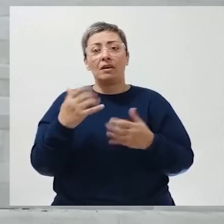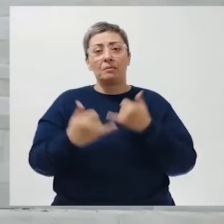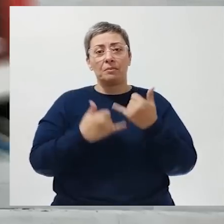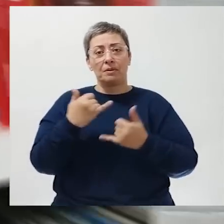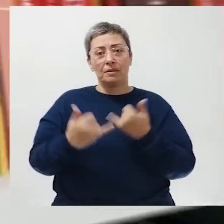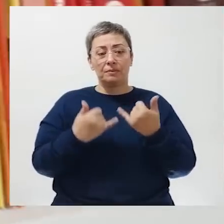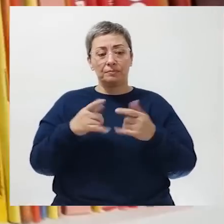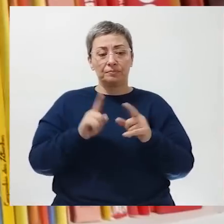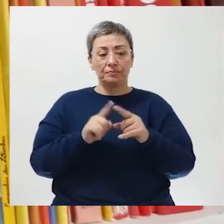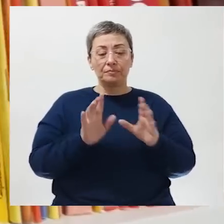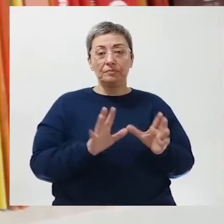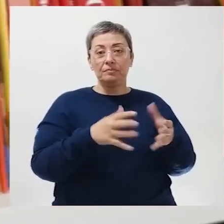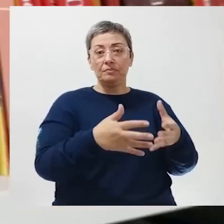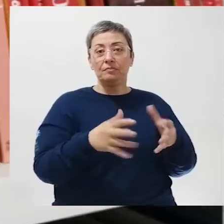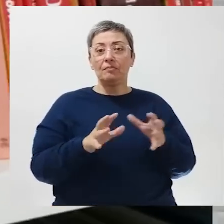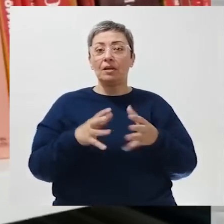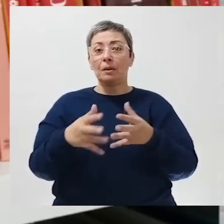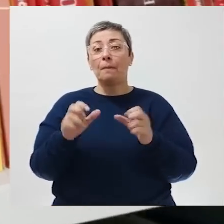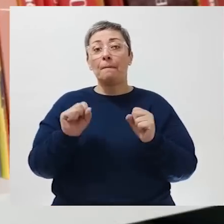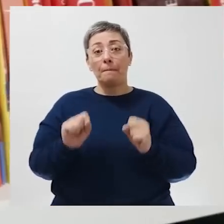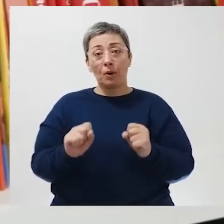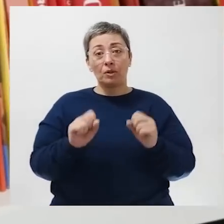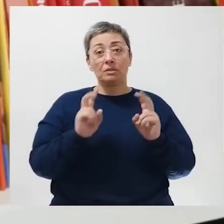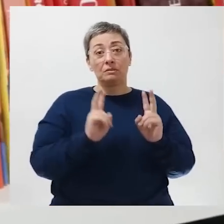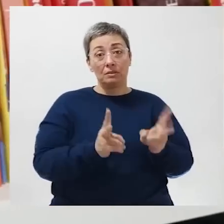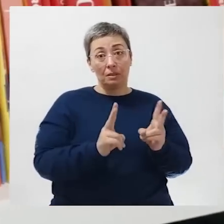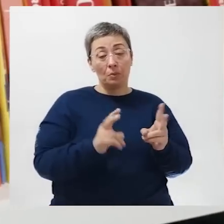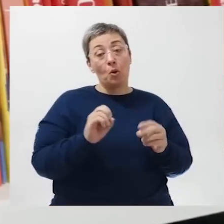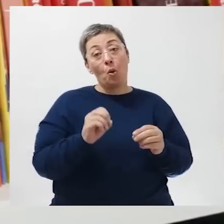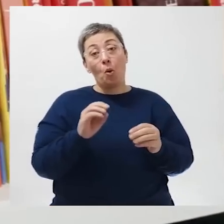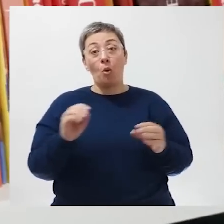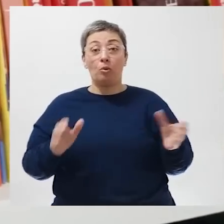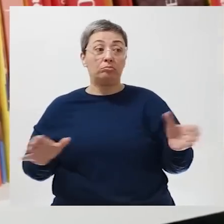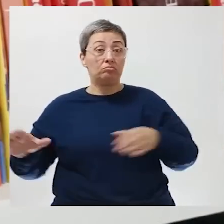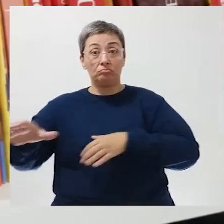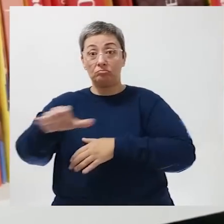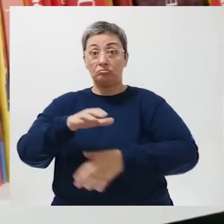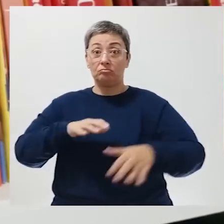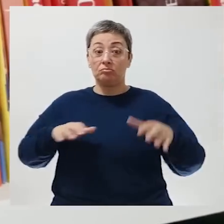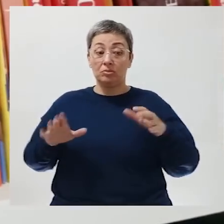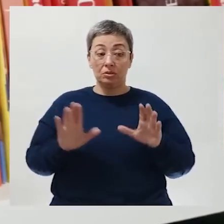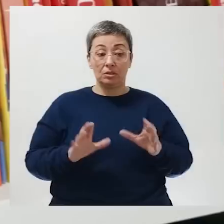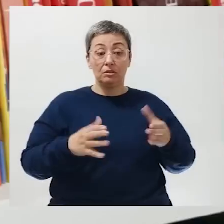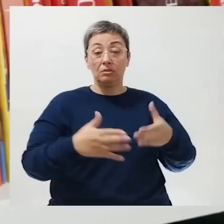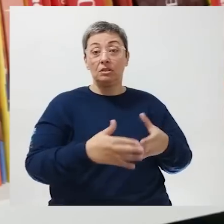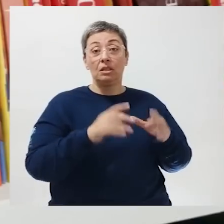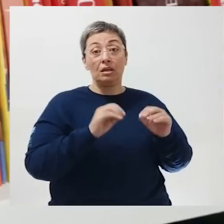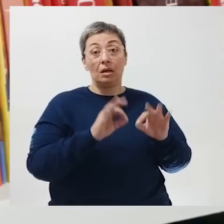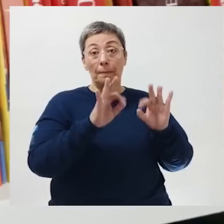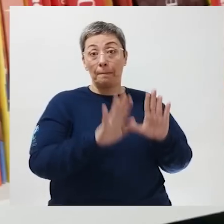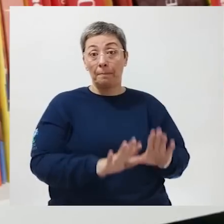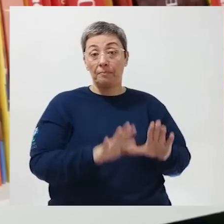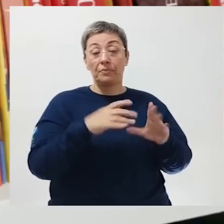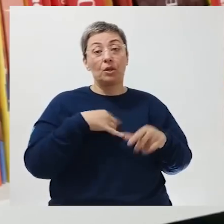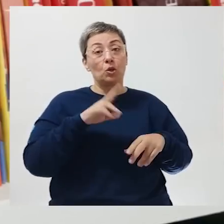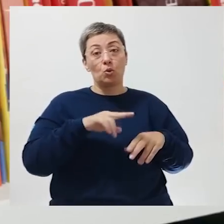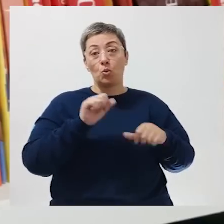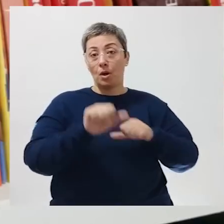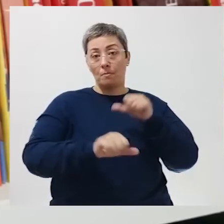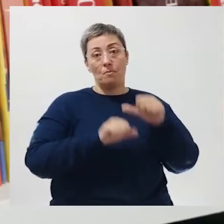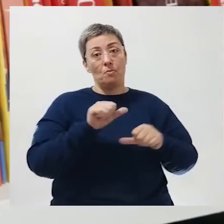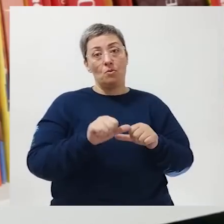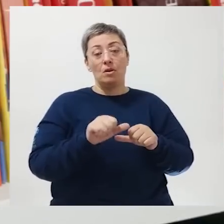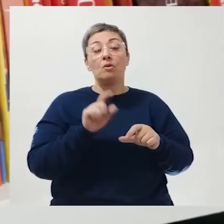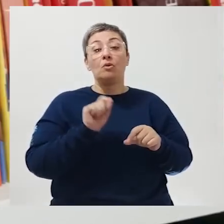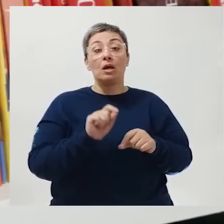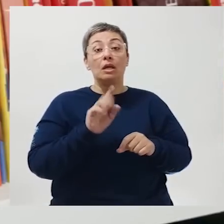brincar. Os cantinhos podem ser fixos ou móveis. Na minha casa tem um cantinho que é fixo, ele nunca muda de